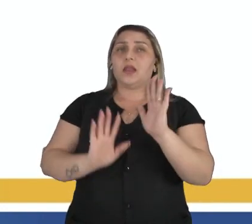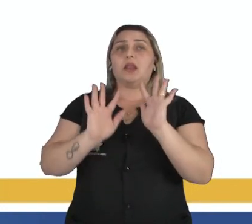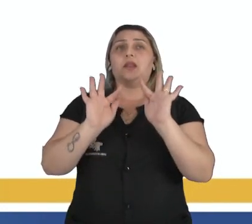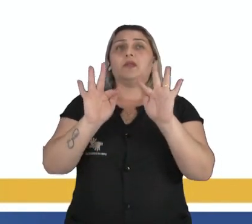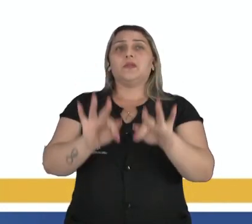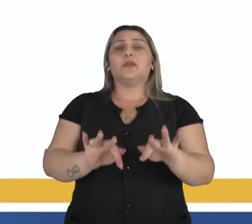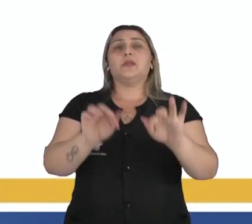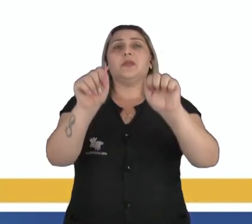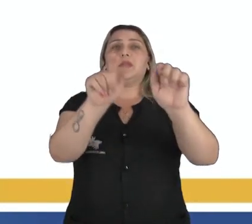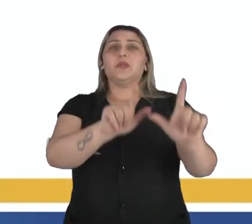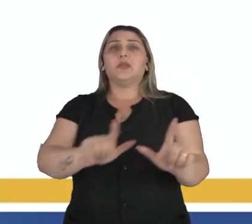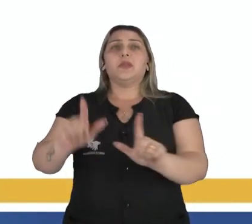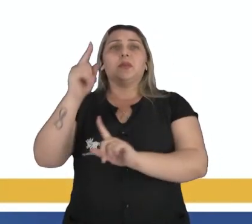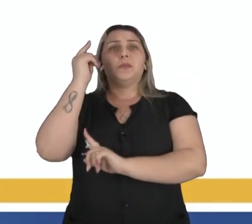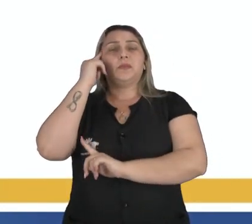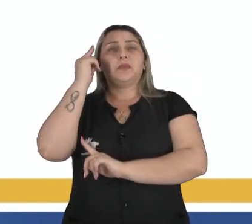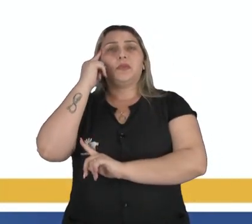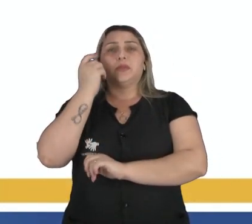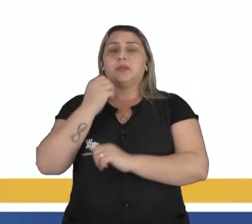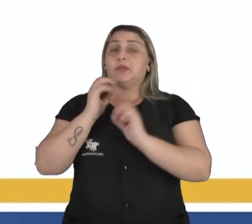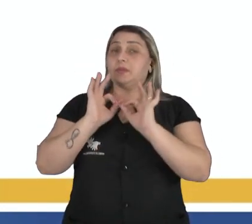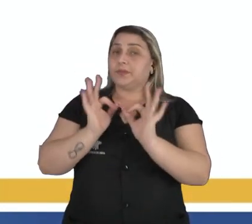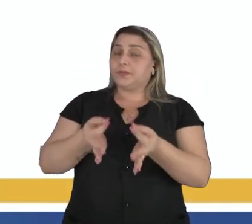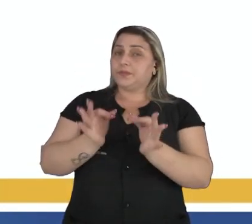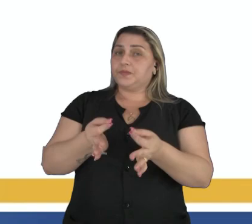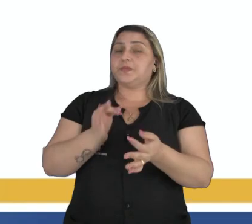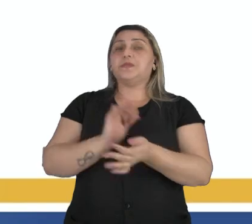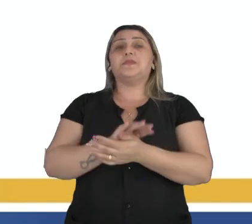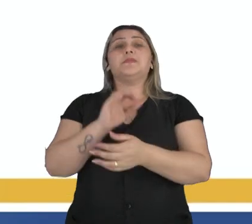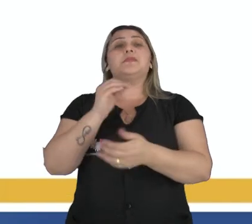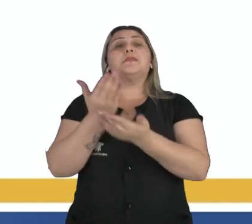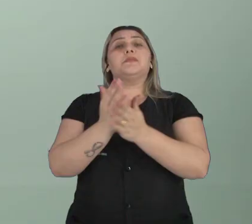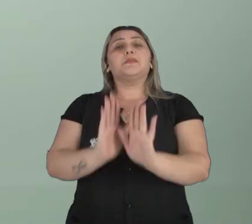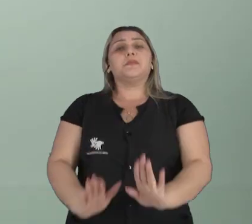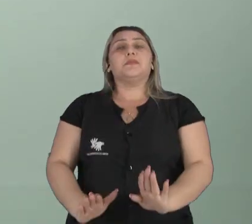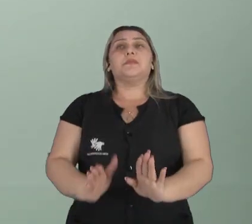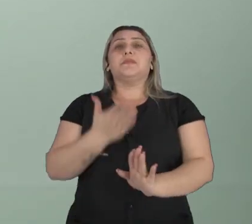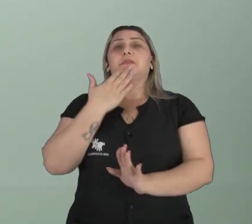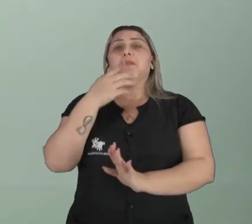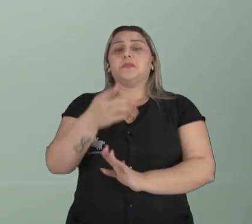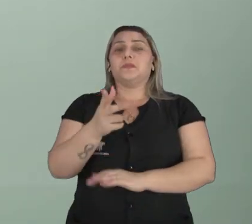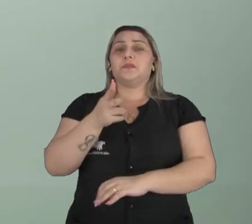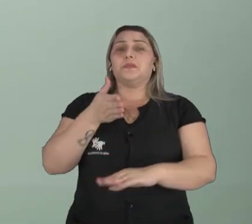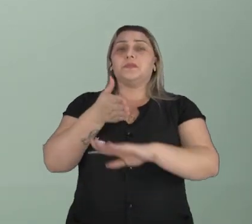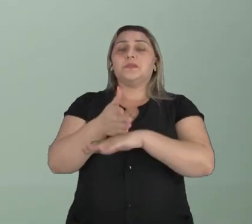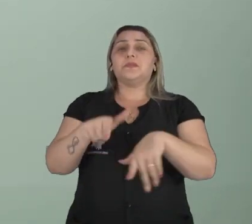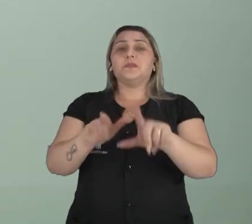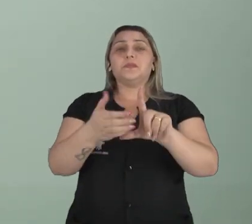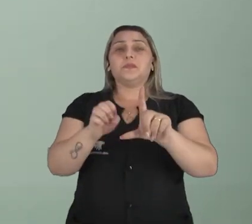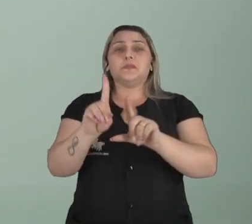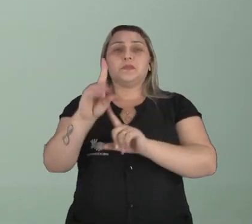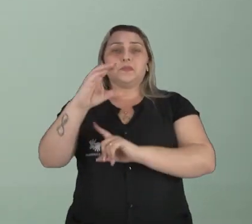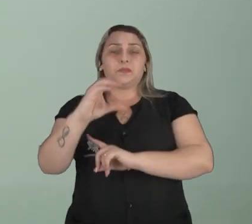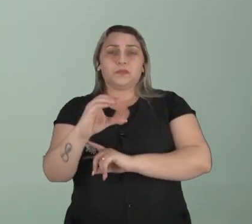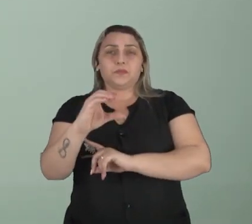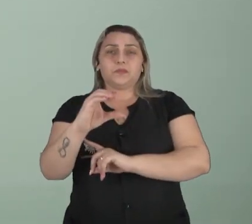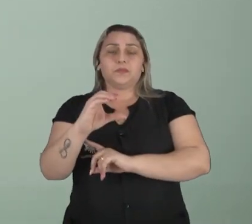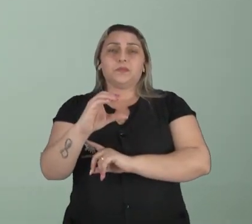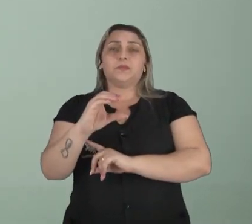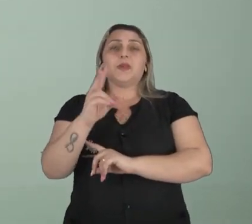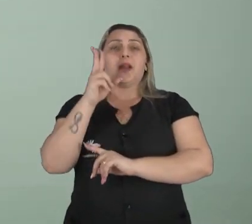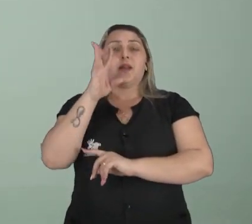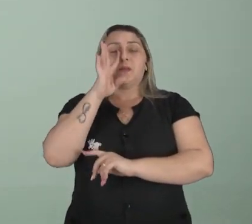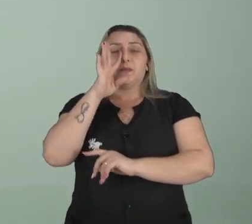final do slide e faça reflexão Tá certo e eu encerro por hoje pedindo que você a plataforma eduque